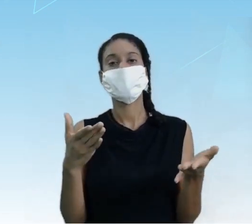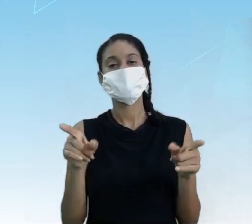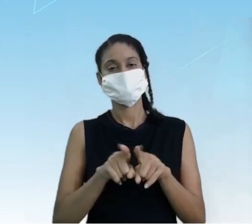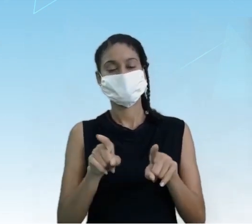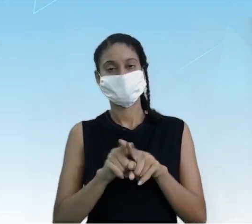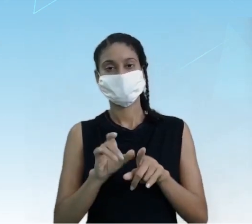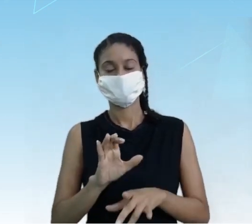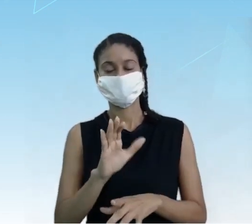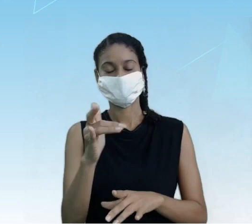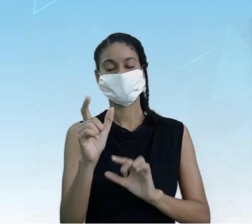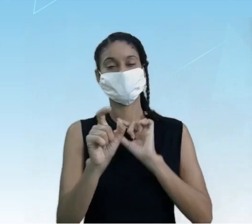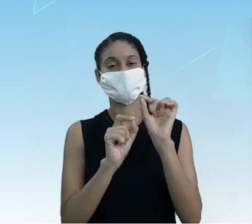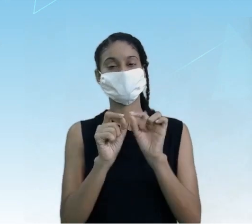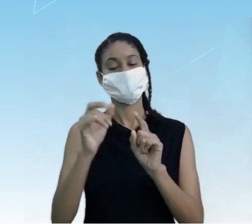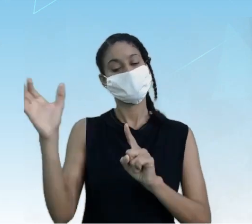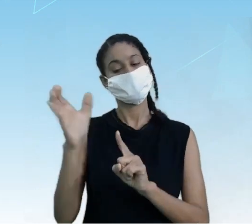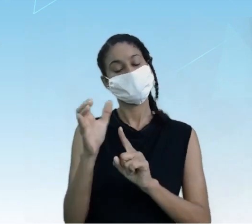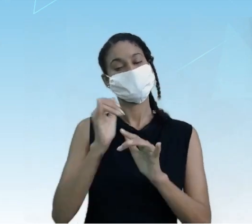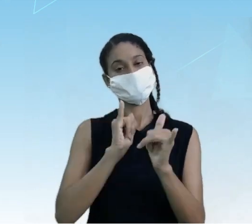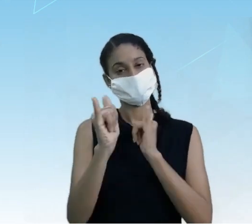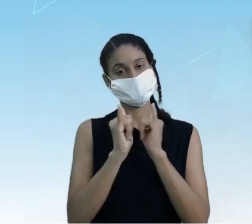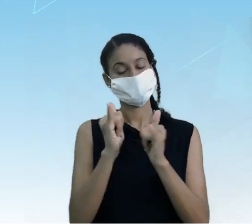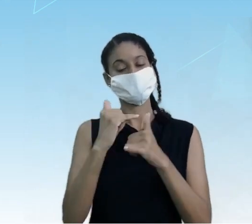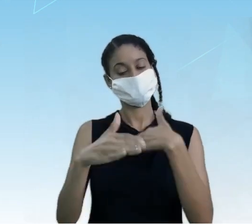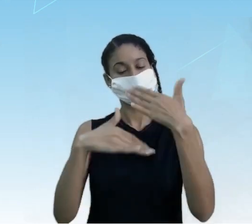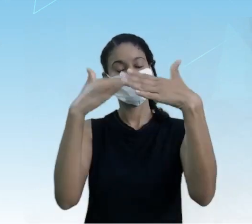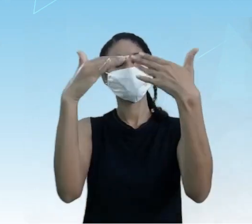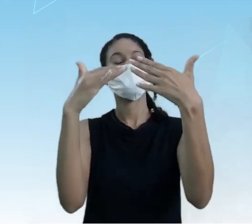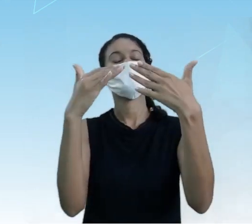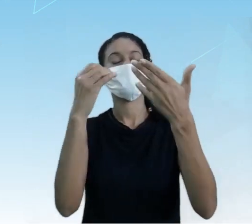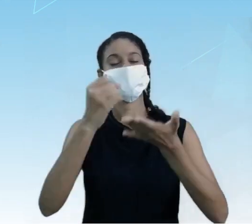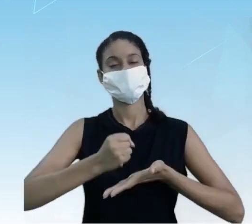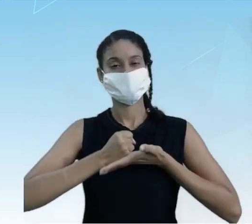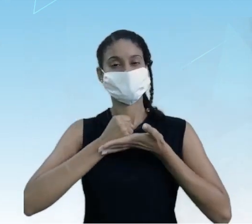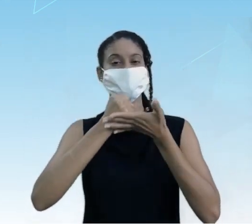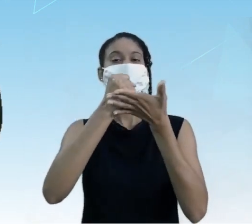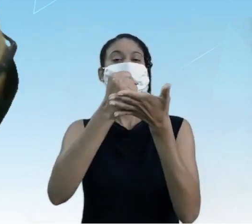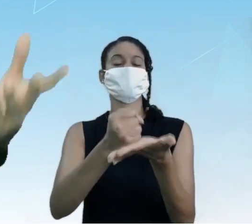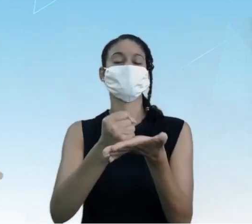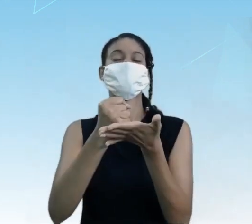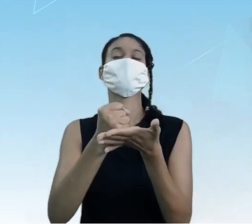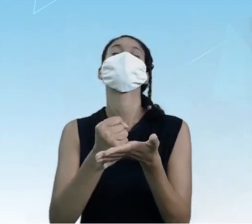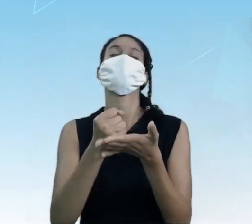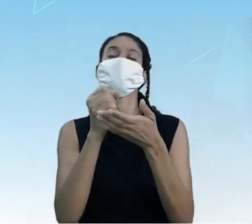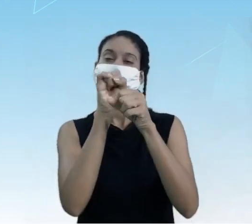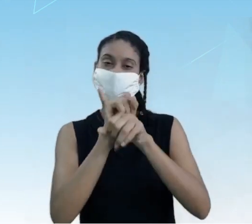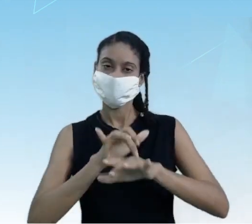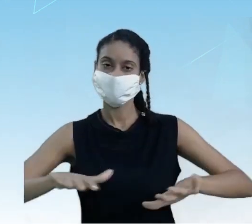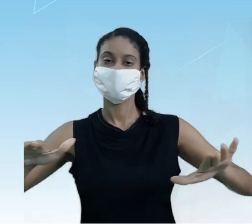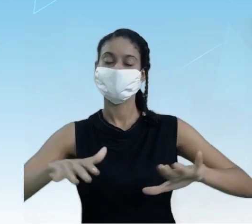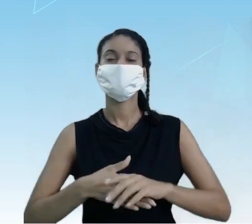claro, a influência da internet no seu processo de contribuição dessa